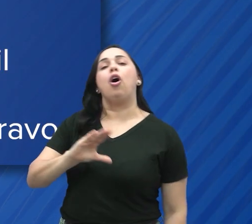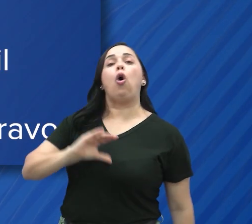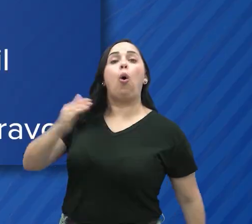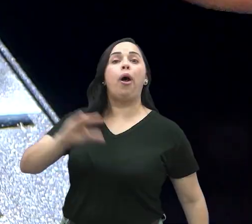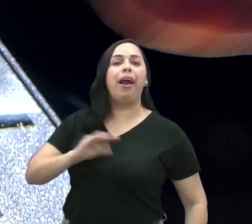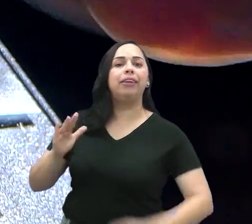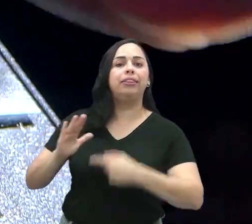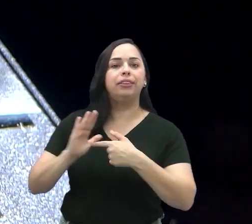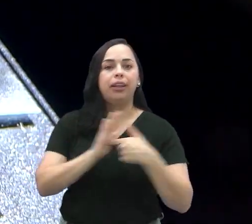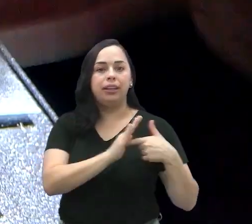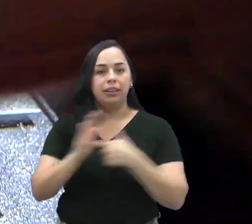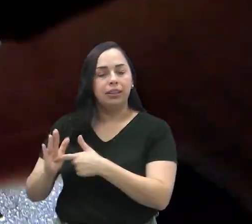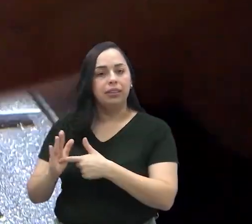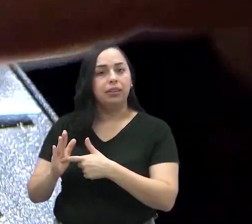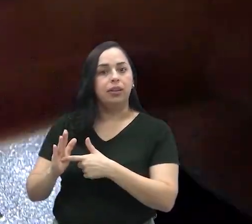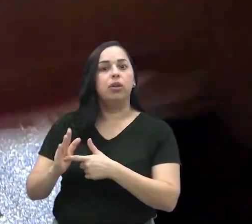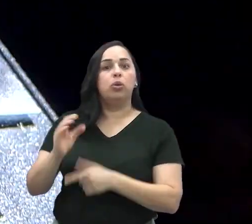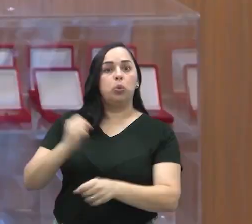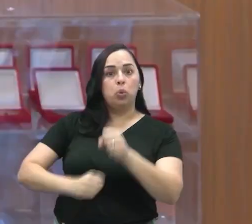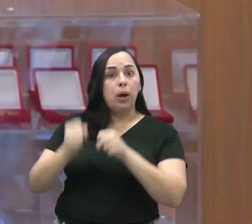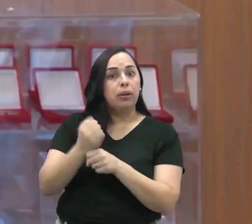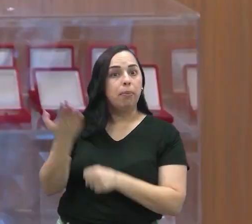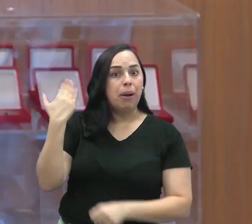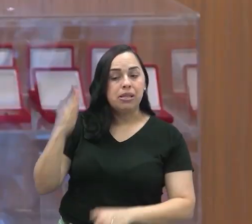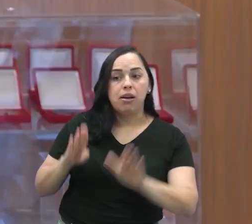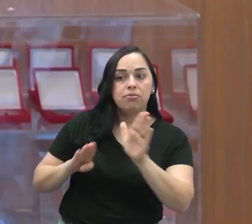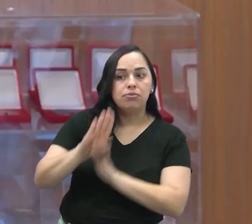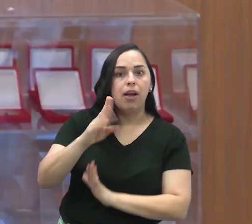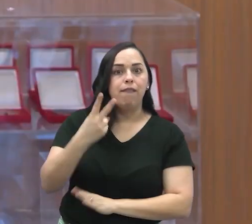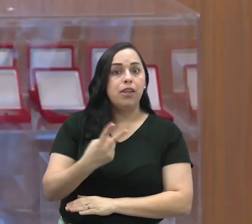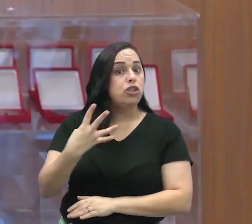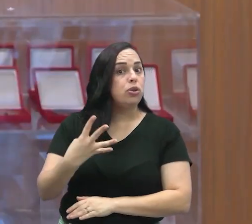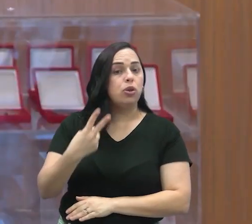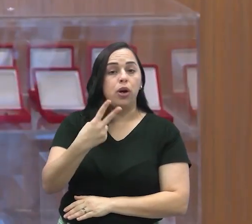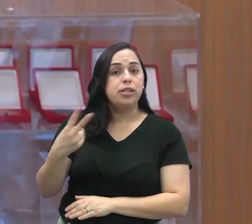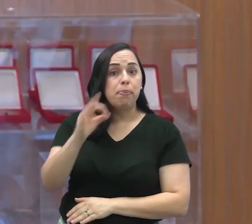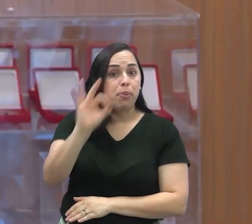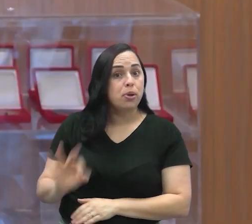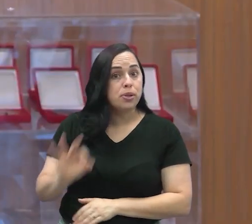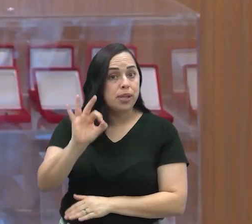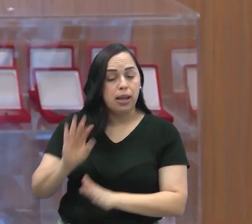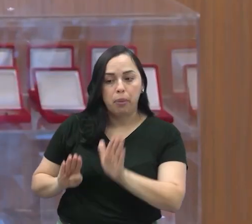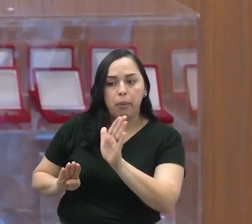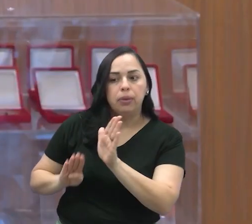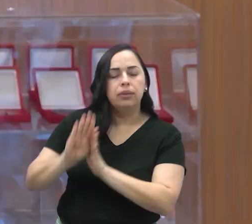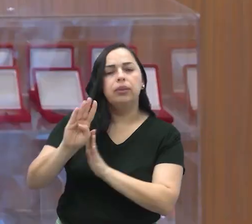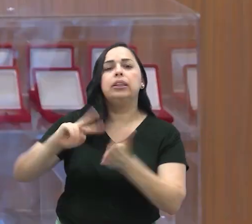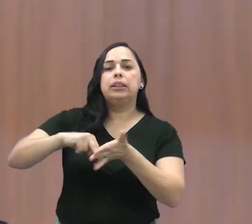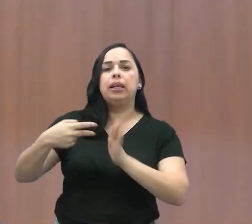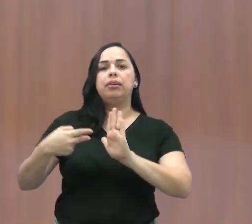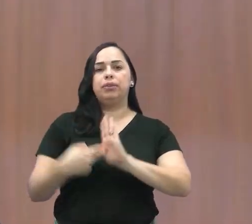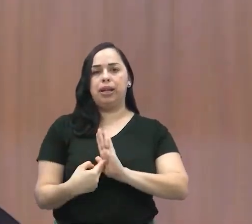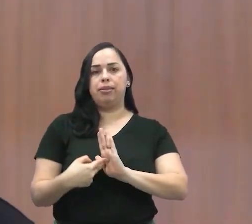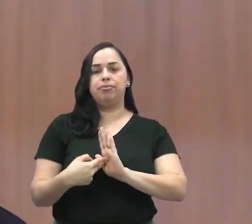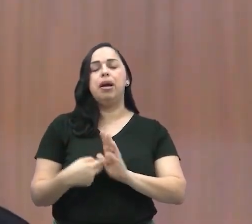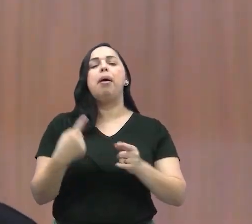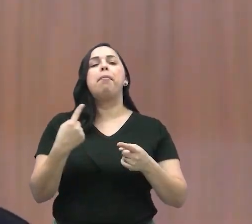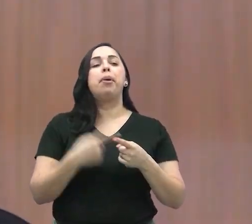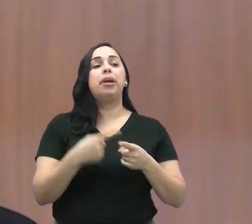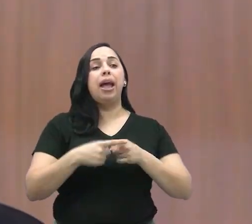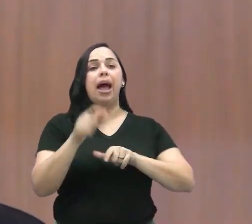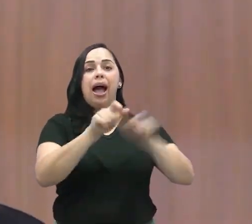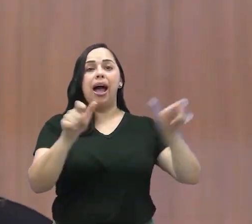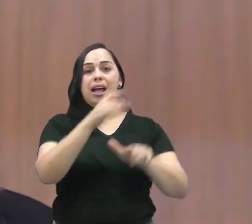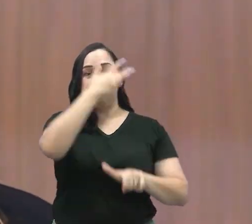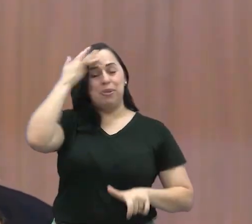escravo. Diante do aumento das denúncias, a advogada presidente da Comissão de Segurança Pública da OAB faz uma avaliação